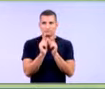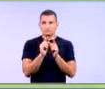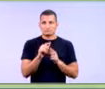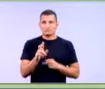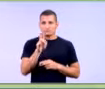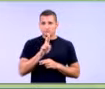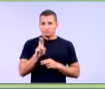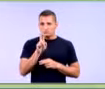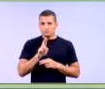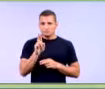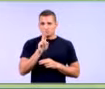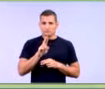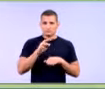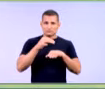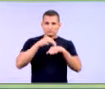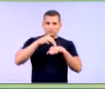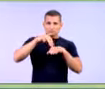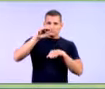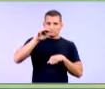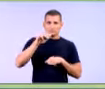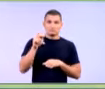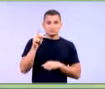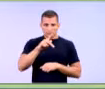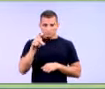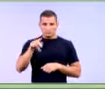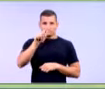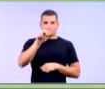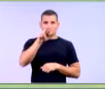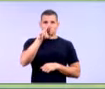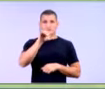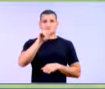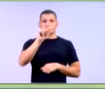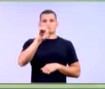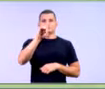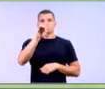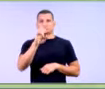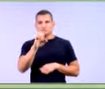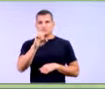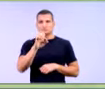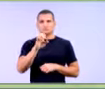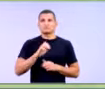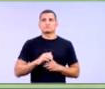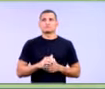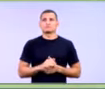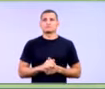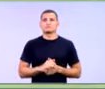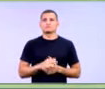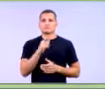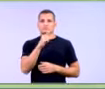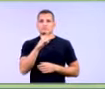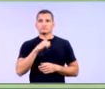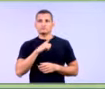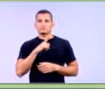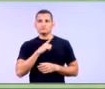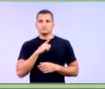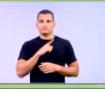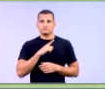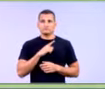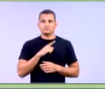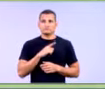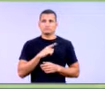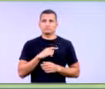na dissertação de mestrado da professora Ariadne. E aqui tem, né, conciso, pode